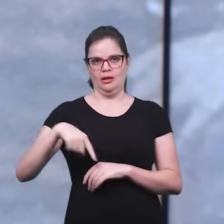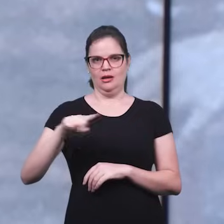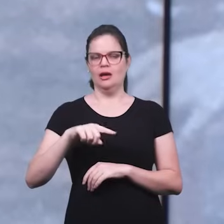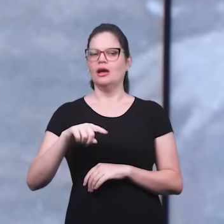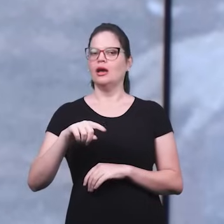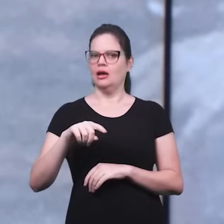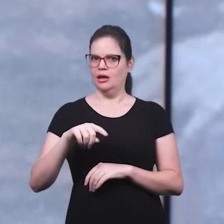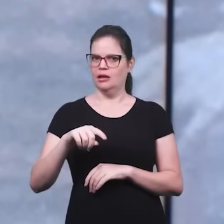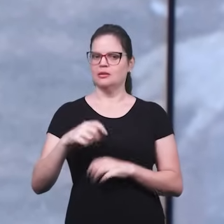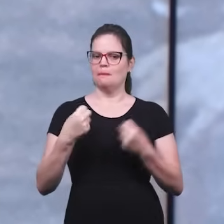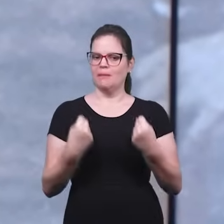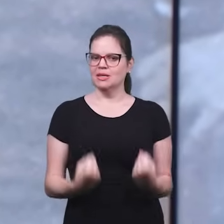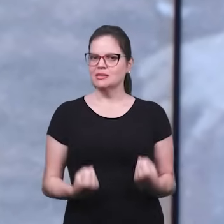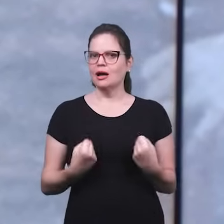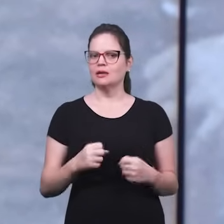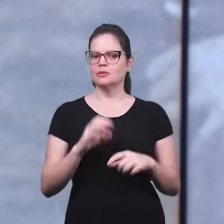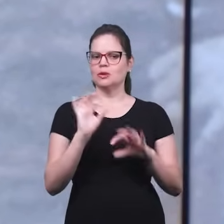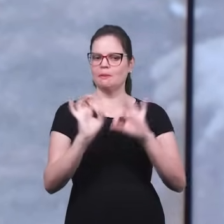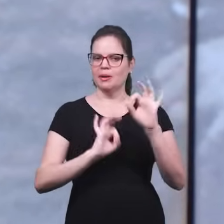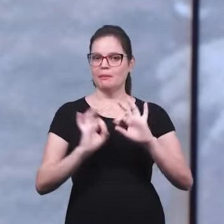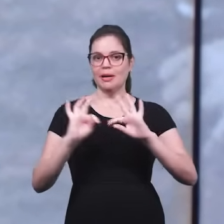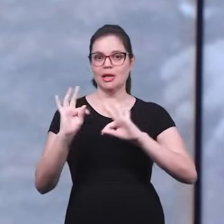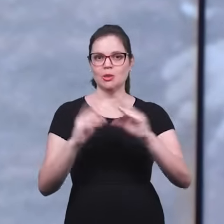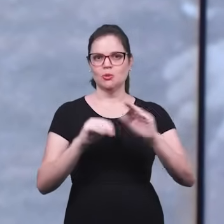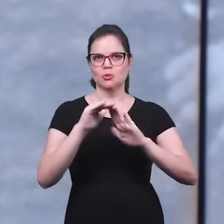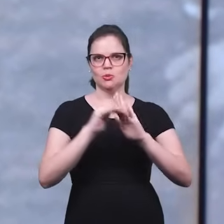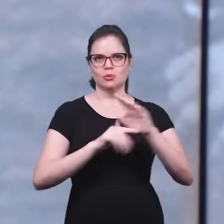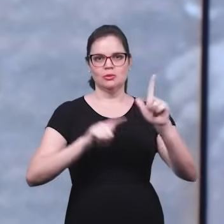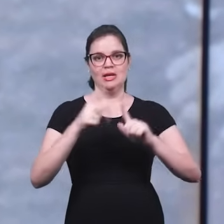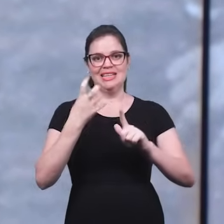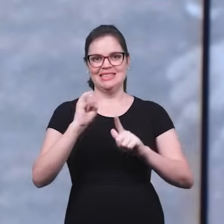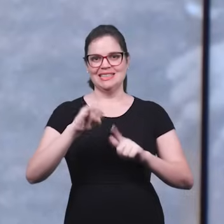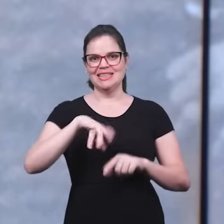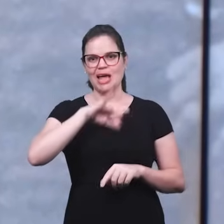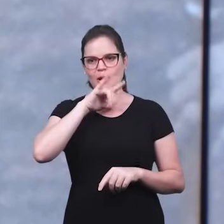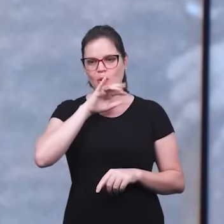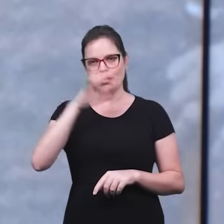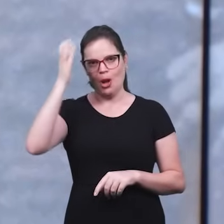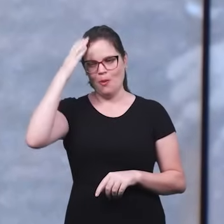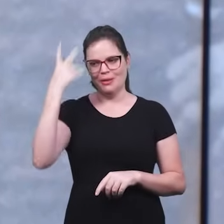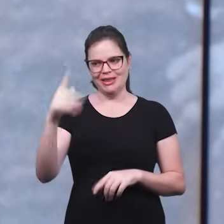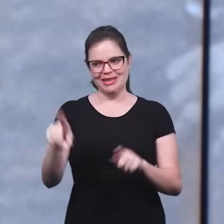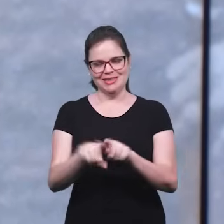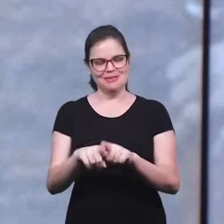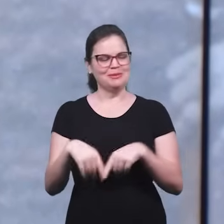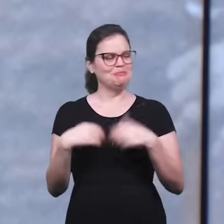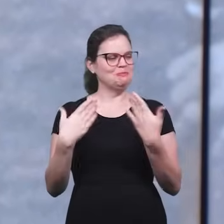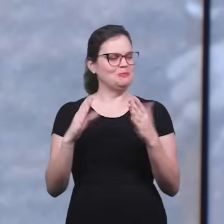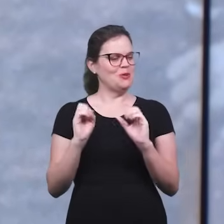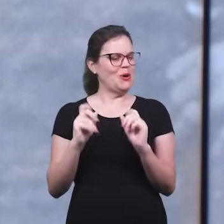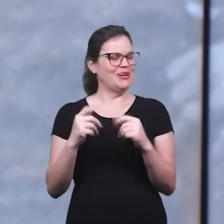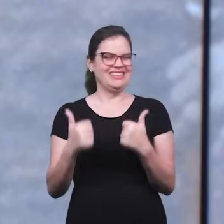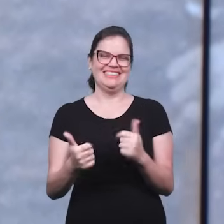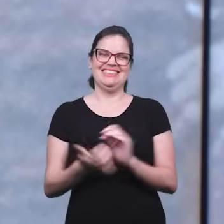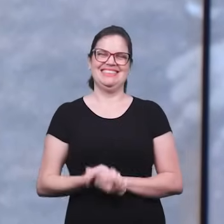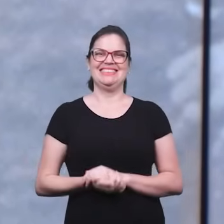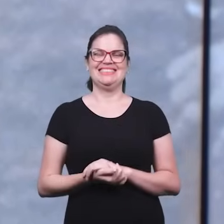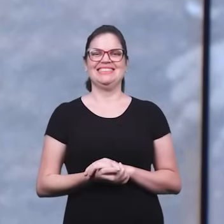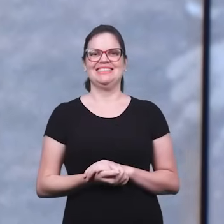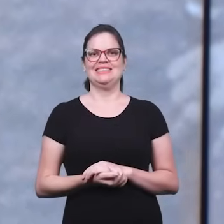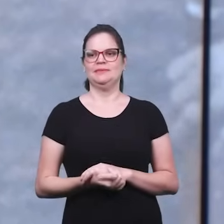carregam o piano, tá? Eles que cuidam de tudo no programa, também se der ruim, é culpa deles, tá certo? Então, é a equipe de